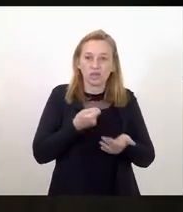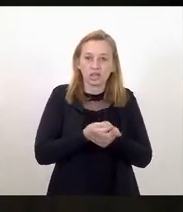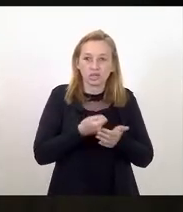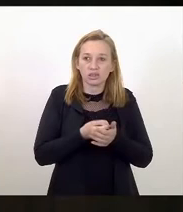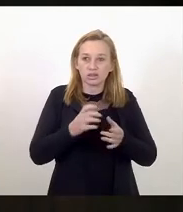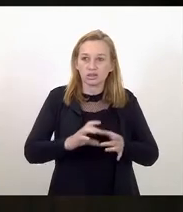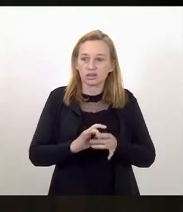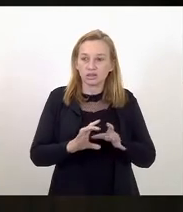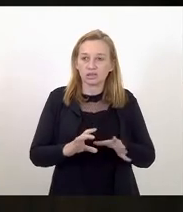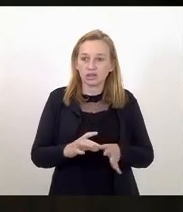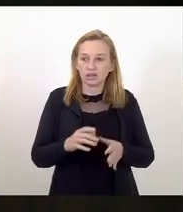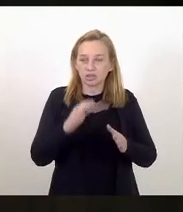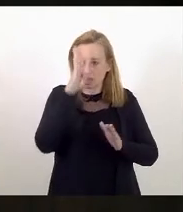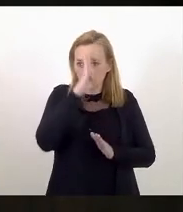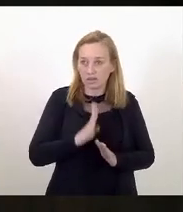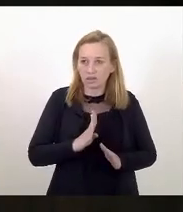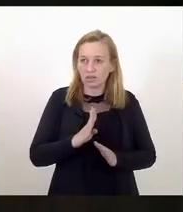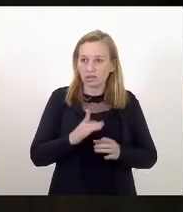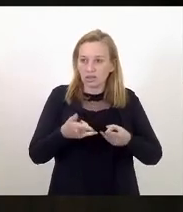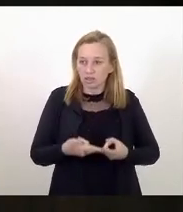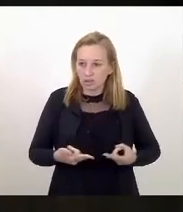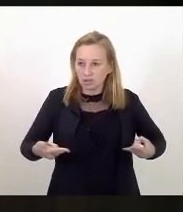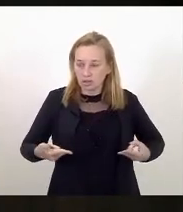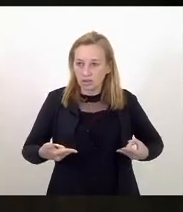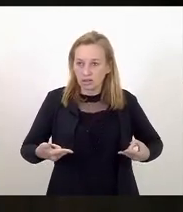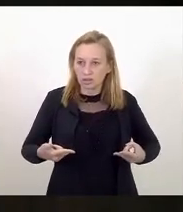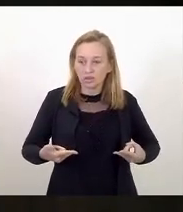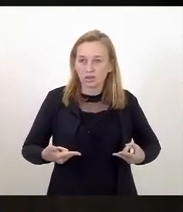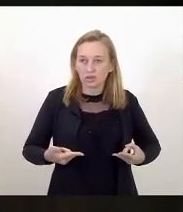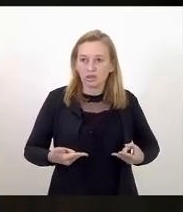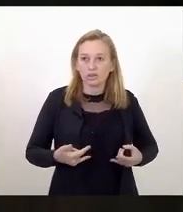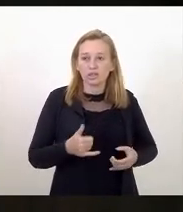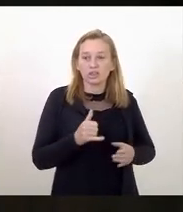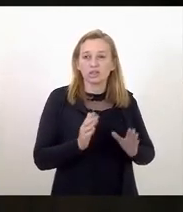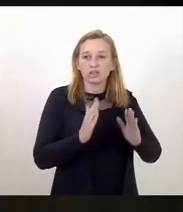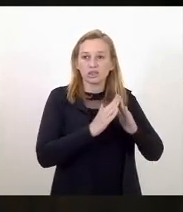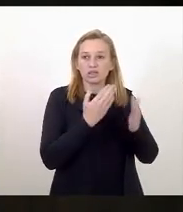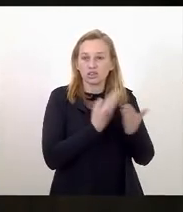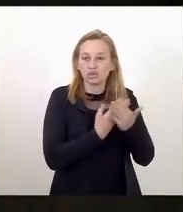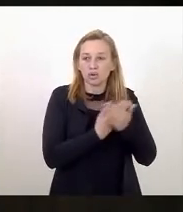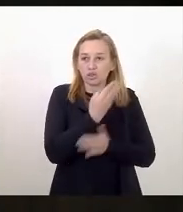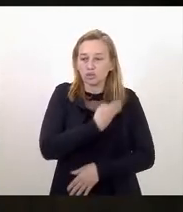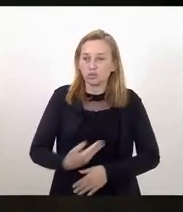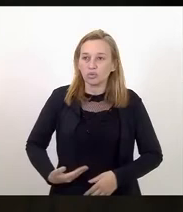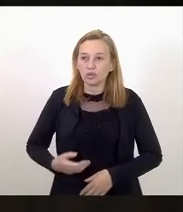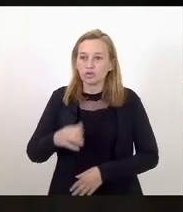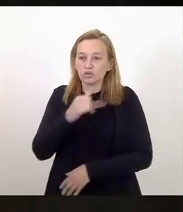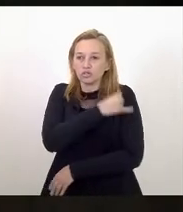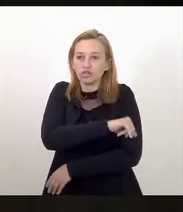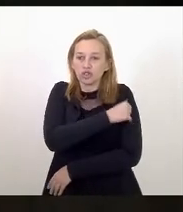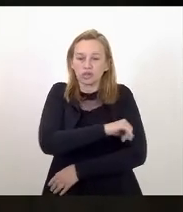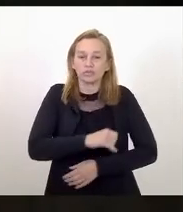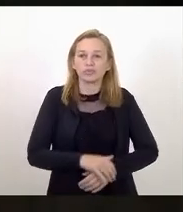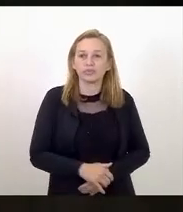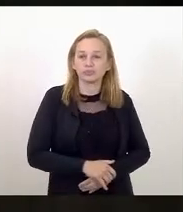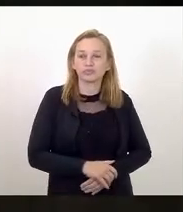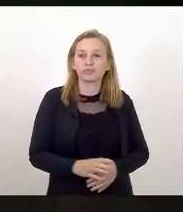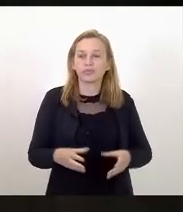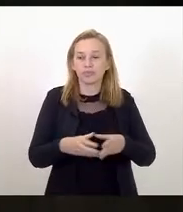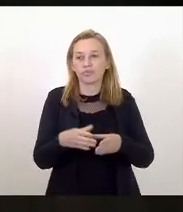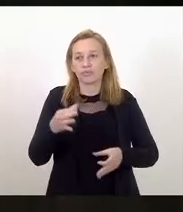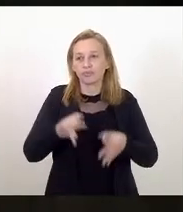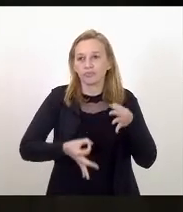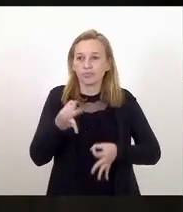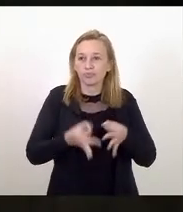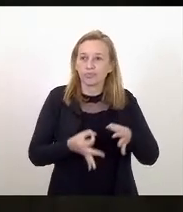disponibilização gratuita de absorventes higiênicos femininos nas escolas públicas do Rio de Janeiro, do Estado do Rio de Janeiro. Parecer de comissão de constituição